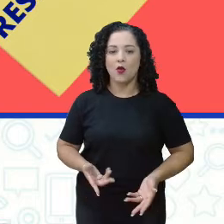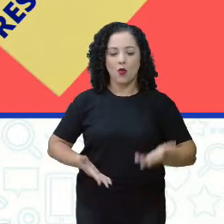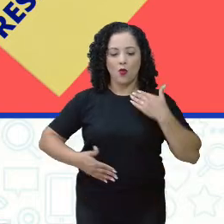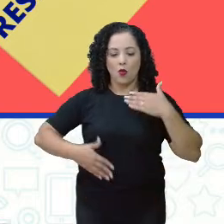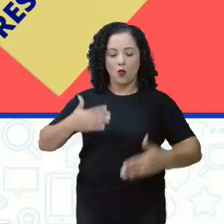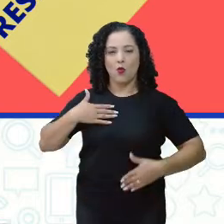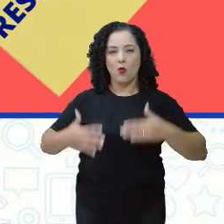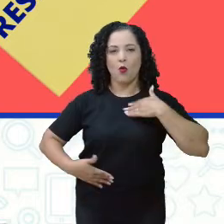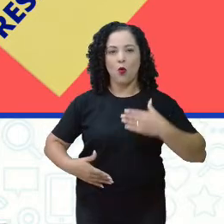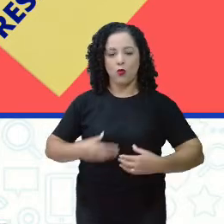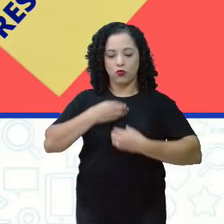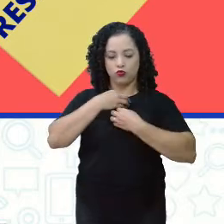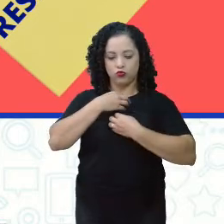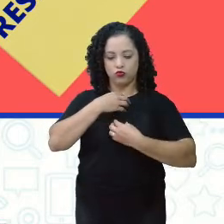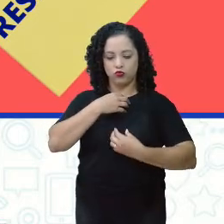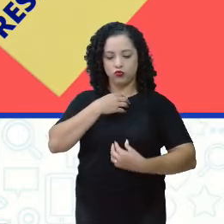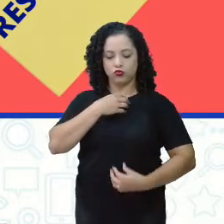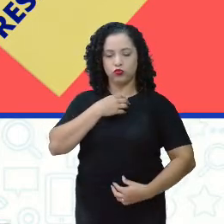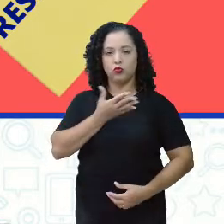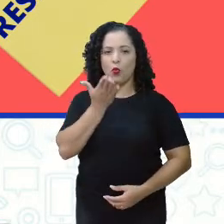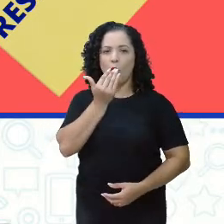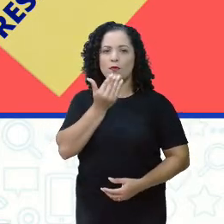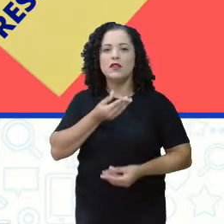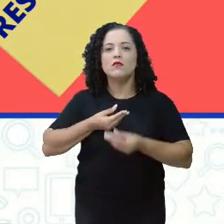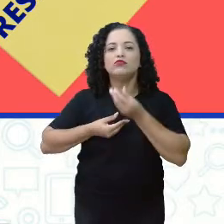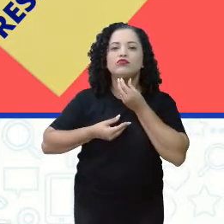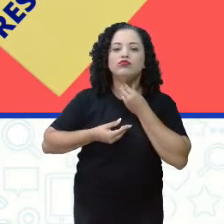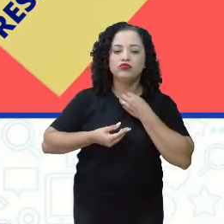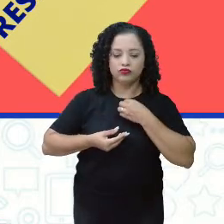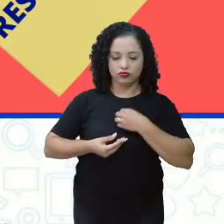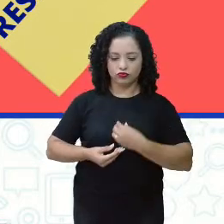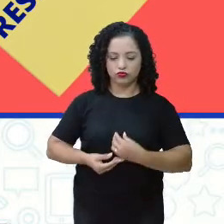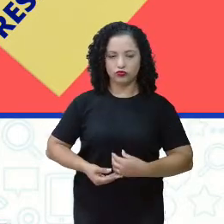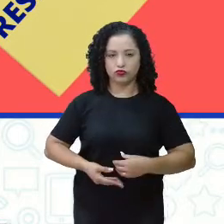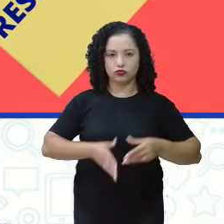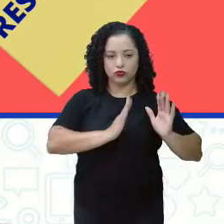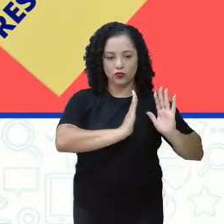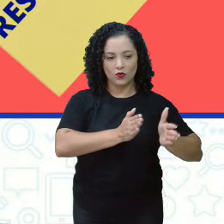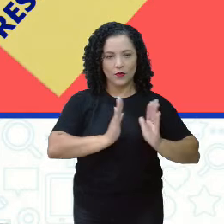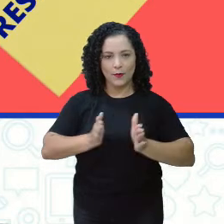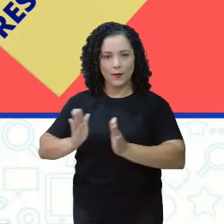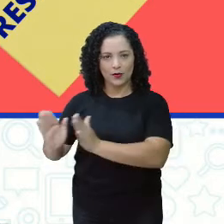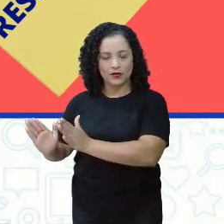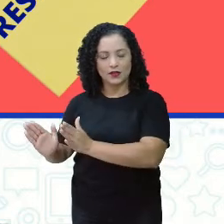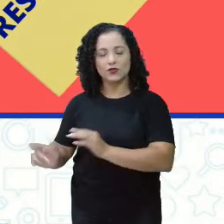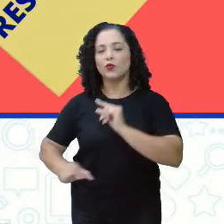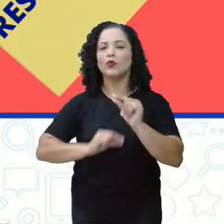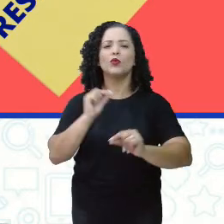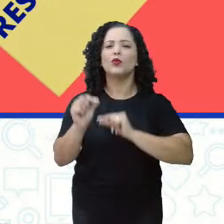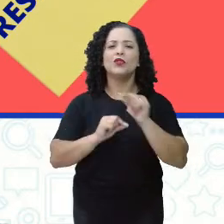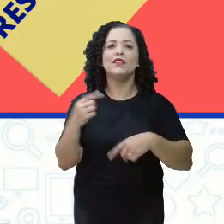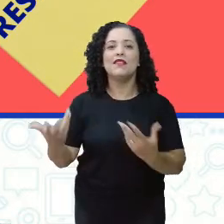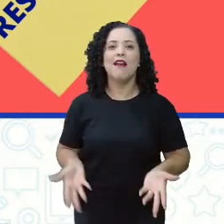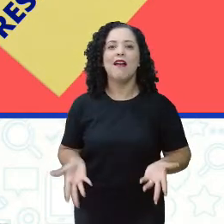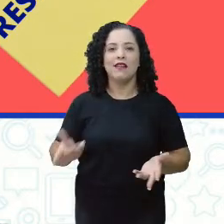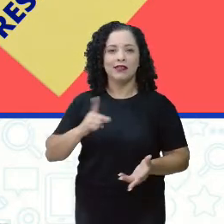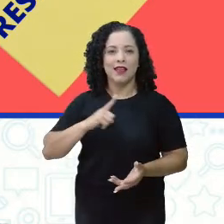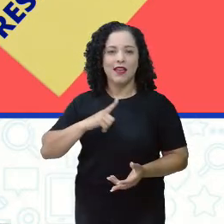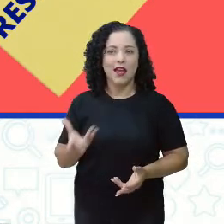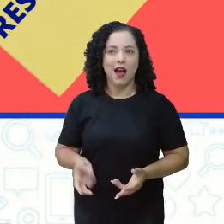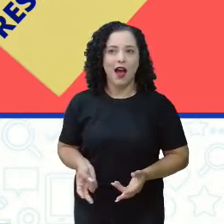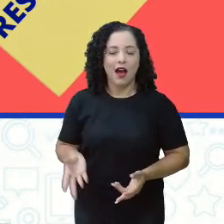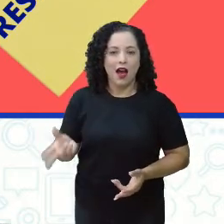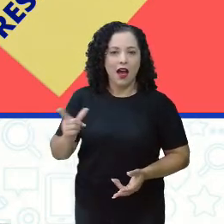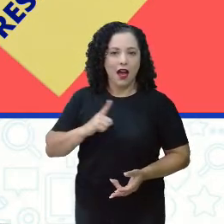gente vai ver a questão da função da digestão. Então, a digestão nada mais é que colher nutrientes, né,